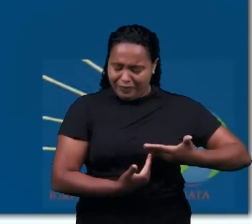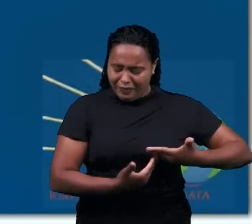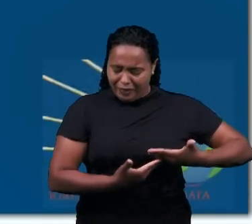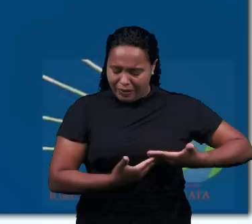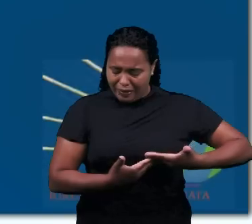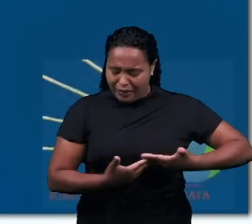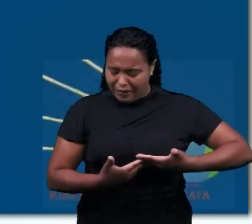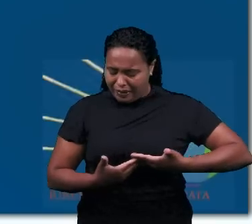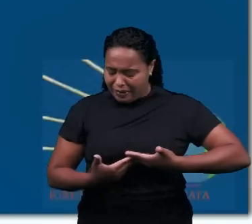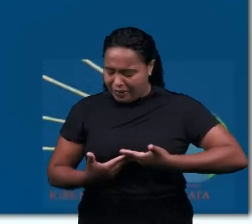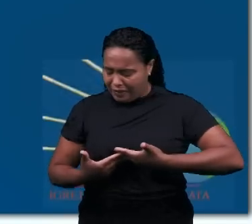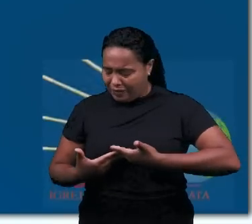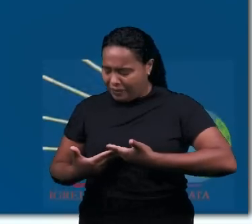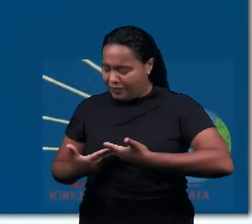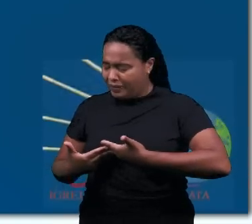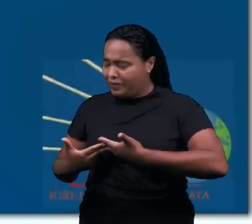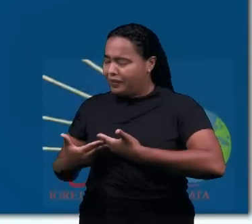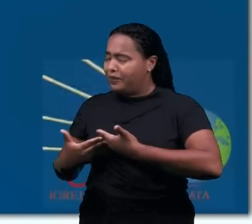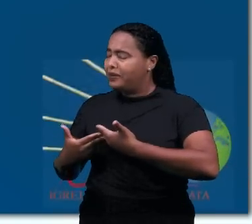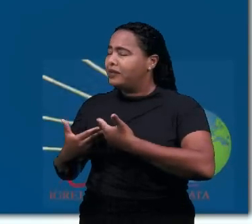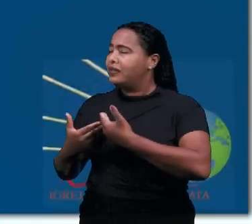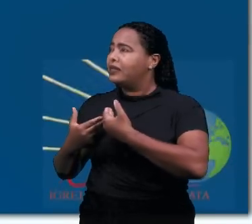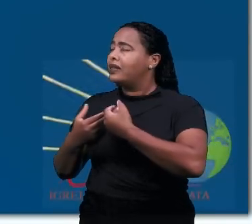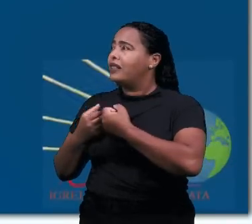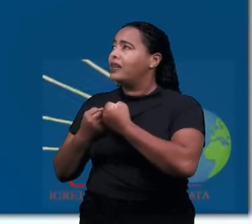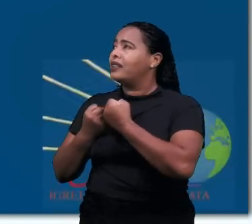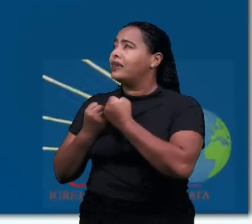Me achego a ti.